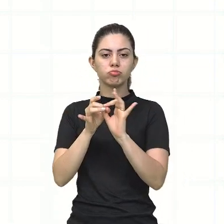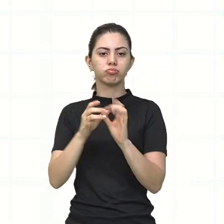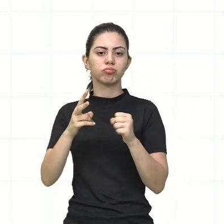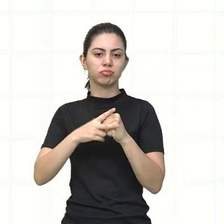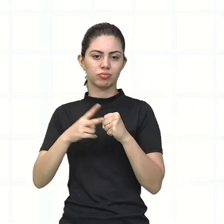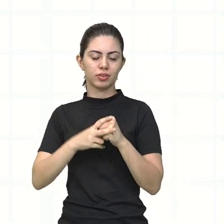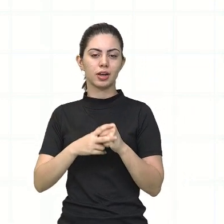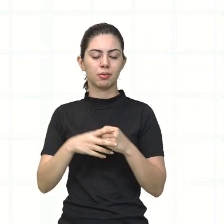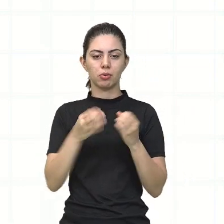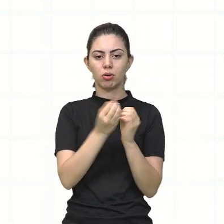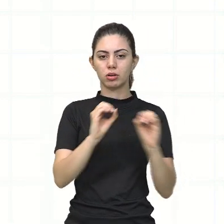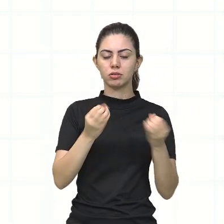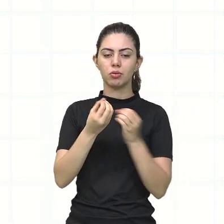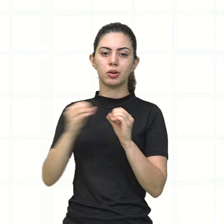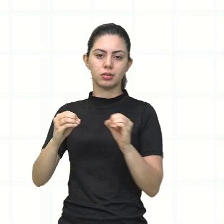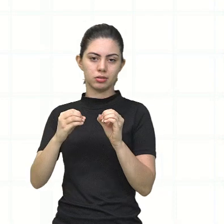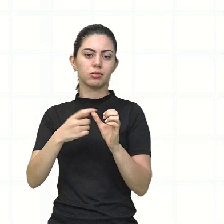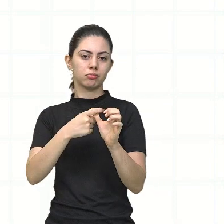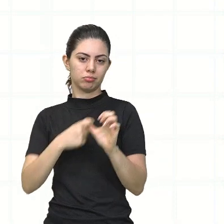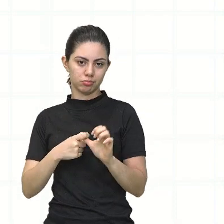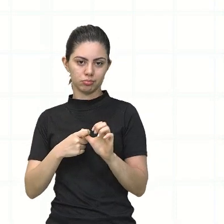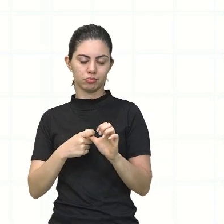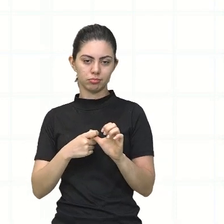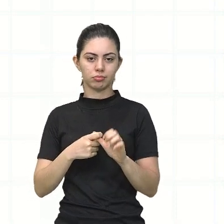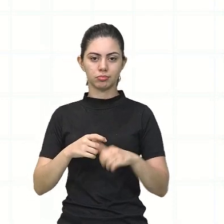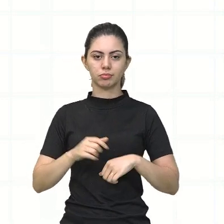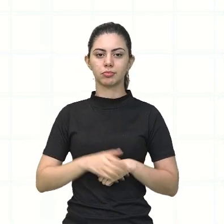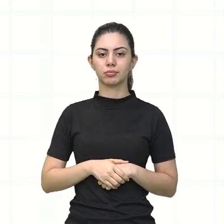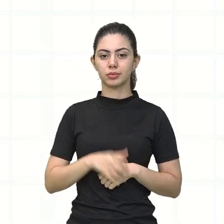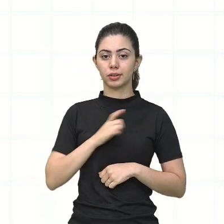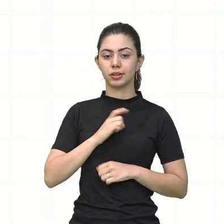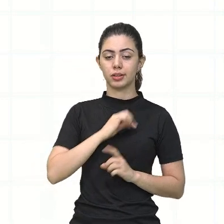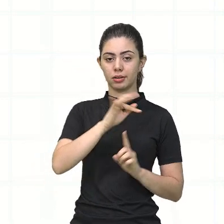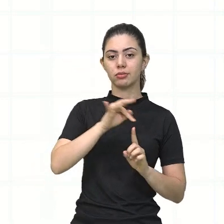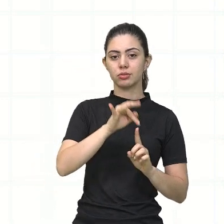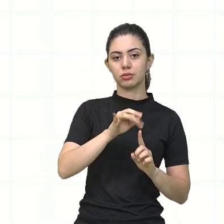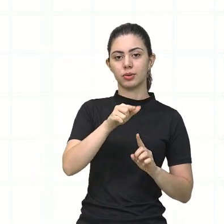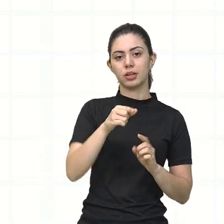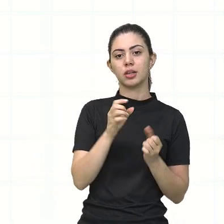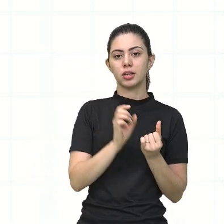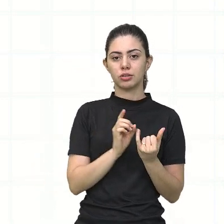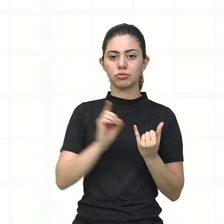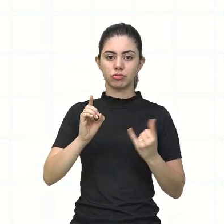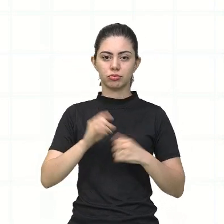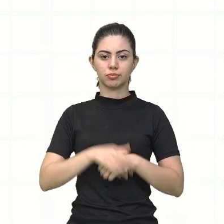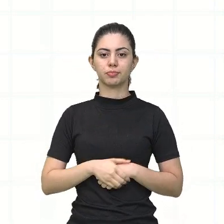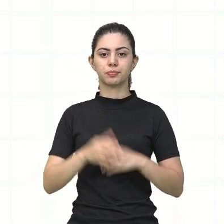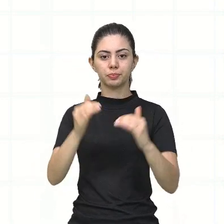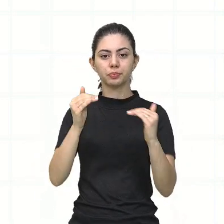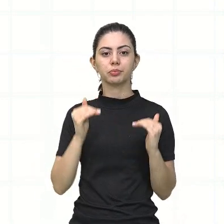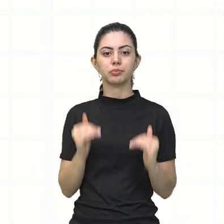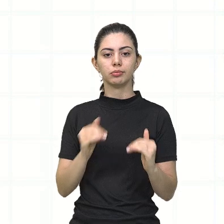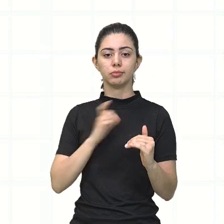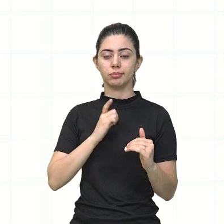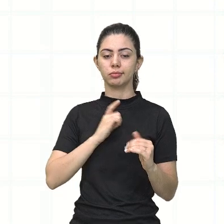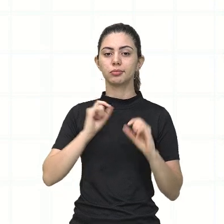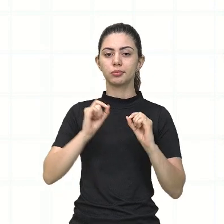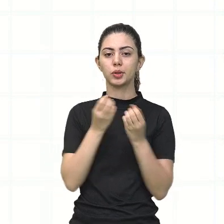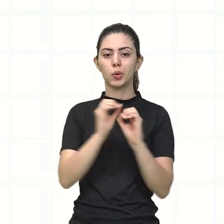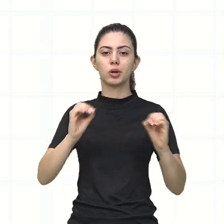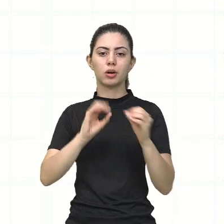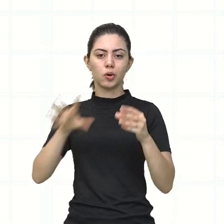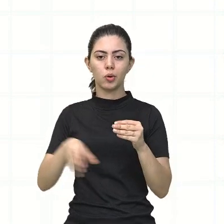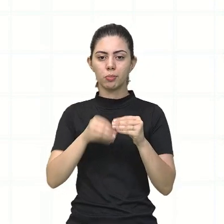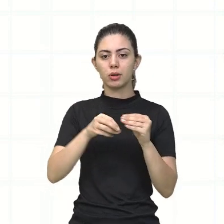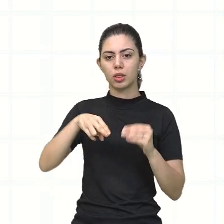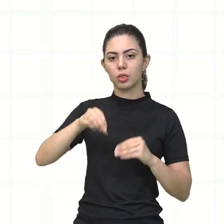oração principal, oração subordinada e a função de objeto indireto. Completiva nominal tem a certeza de que.